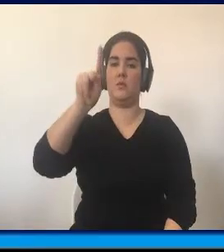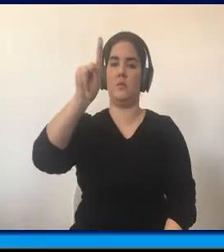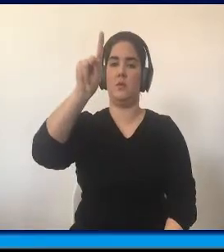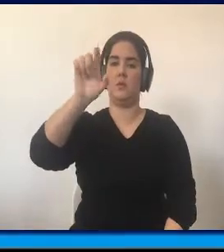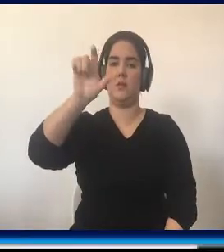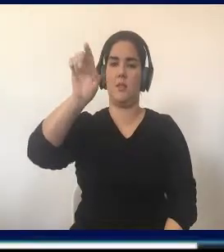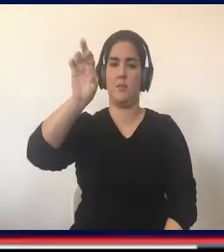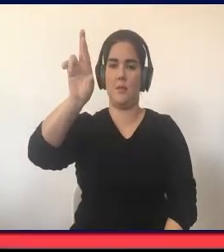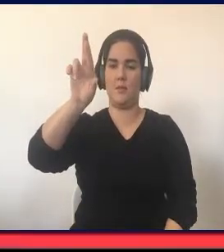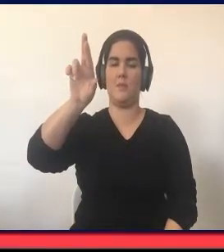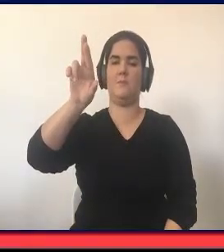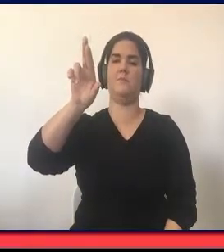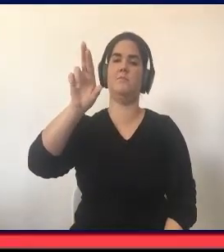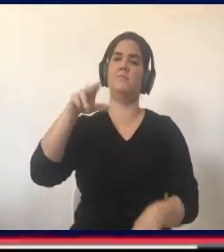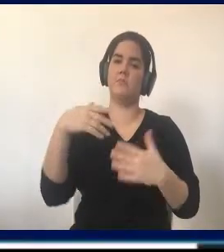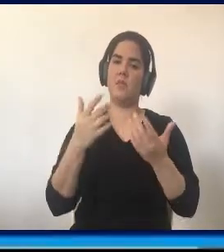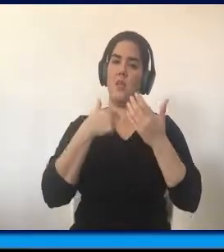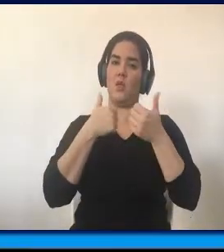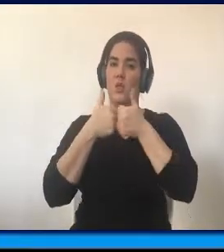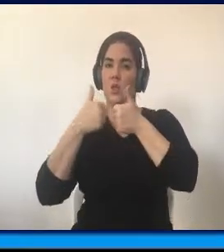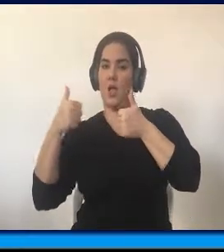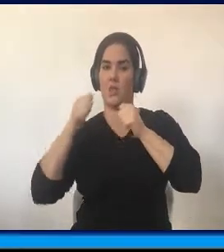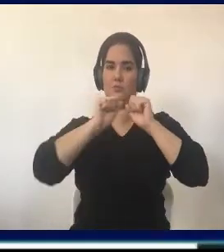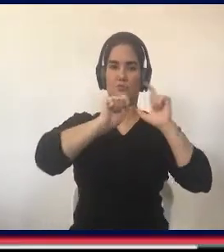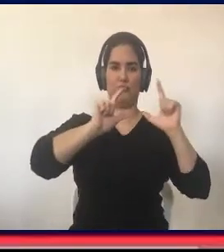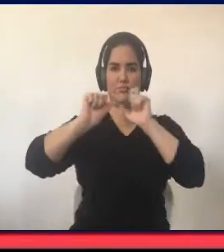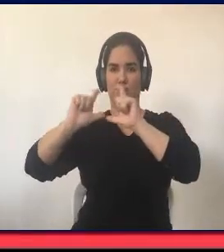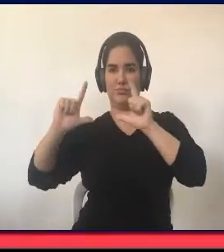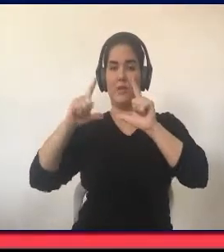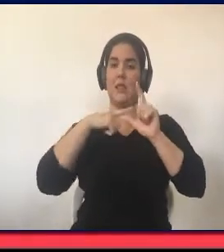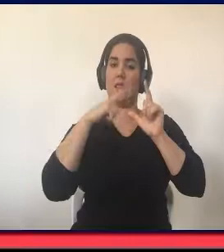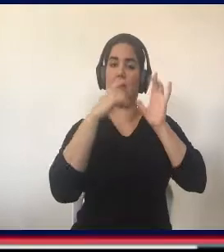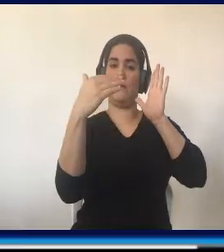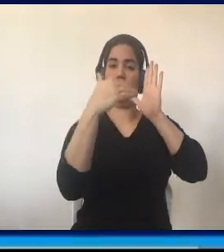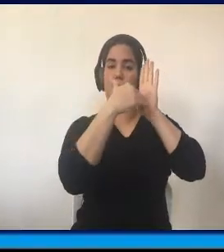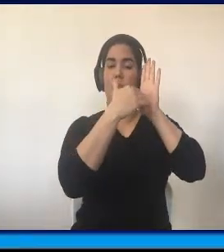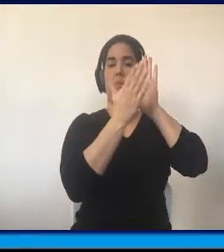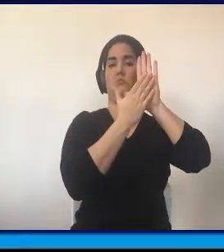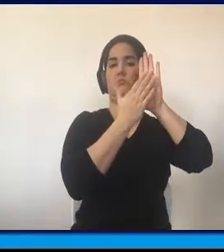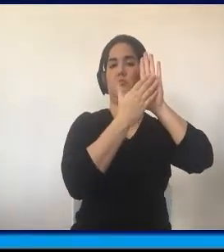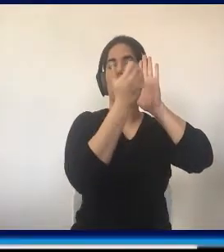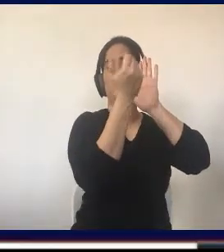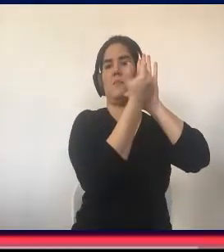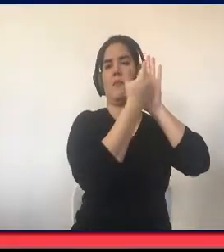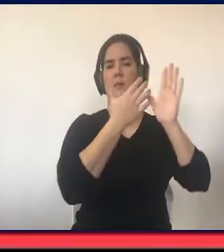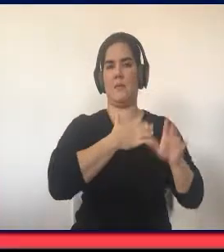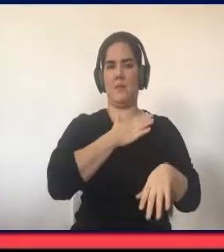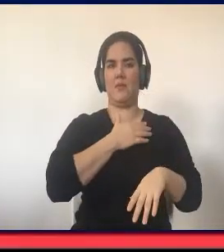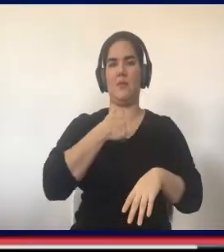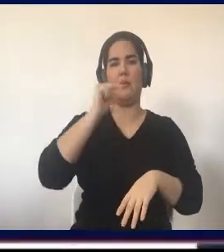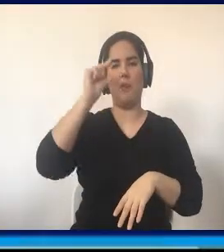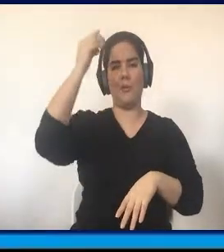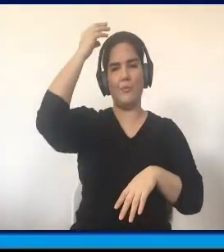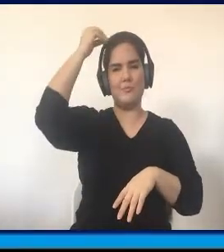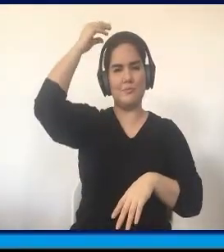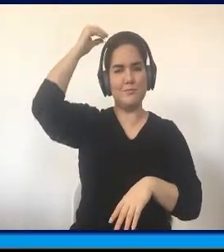lado do René, tô com a logo da Fabrincantes aqui no plano de fundo. Sou um pouquinho careca, uso óculos, tenho um bigode, inclusive meu nome é Tio